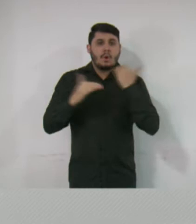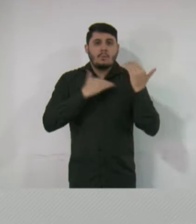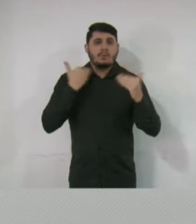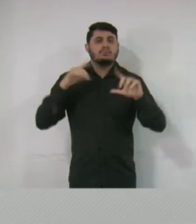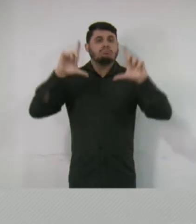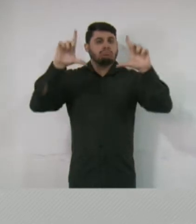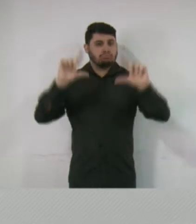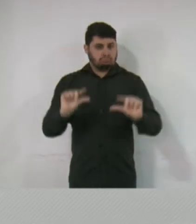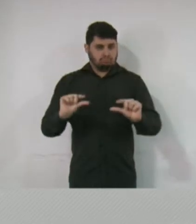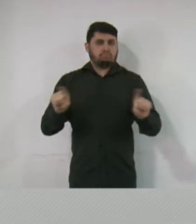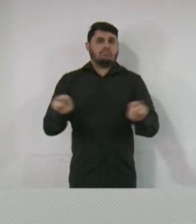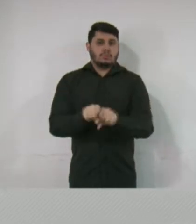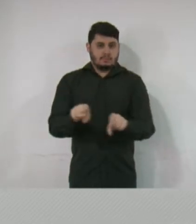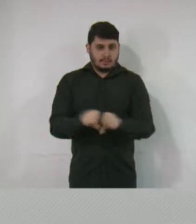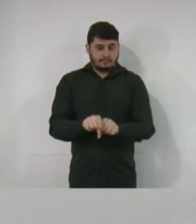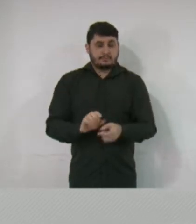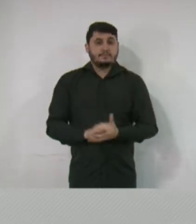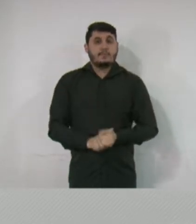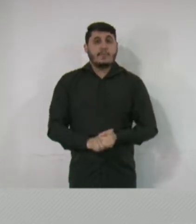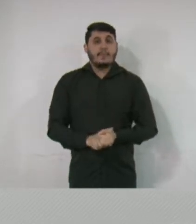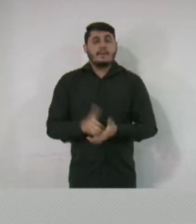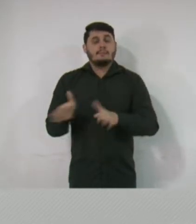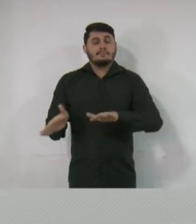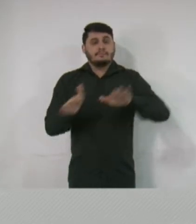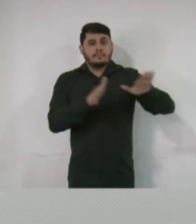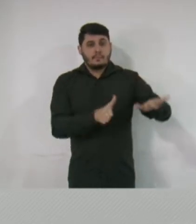As síndromes gripais, elas têm